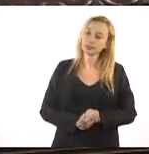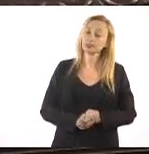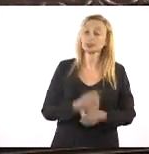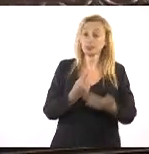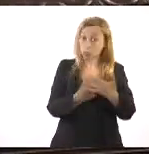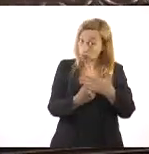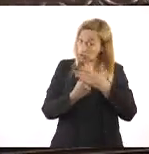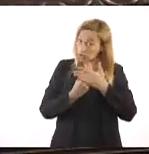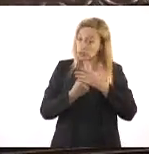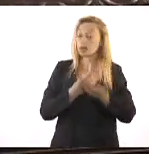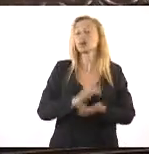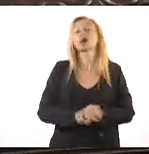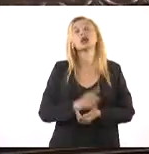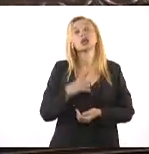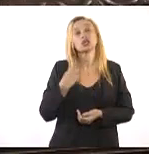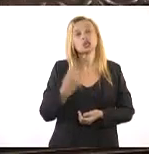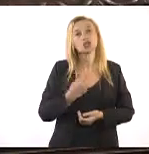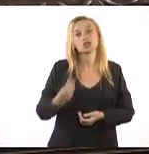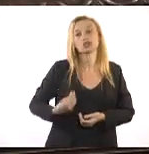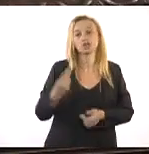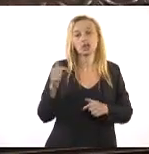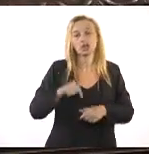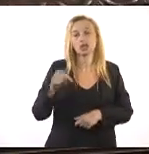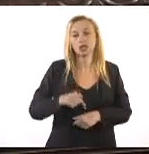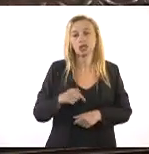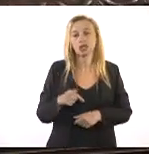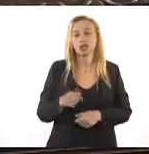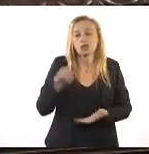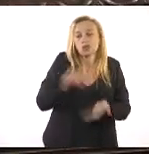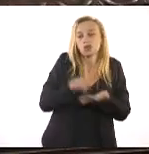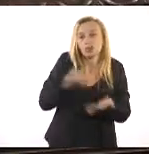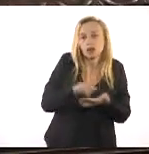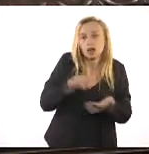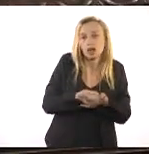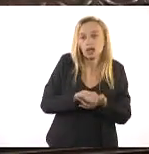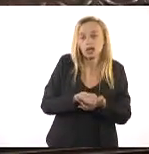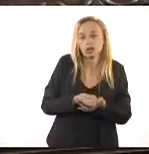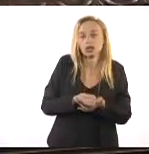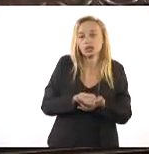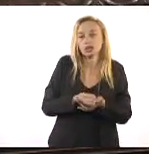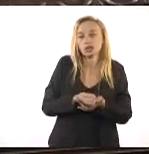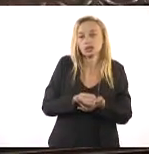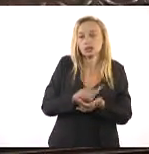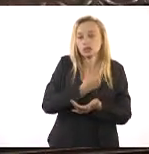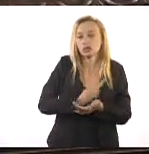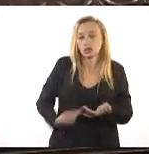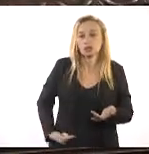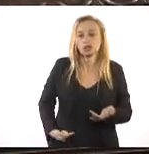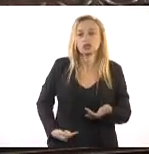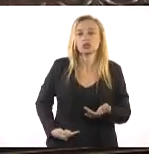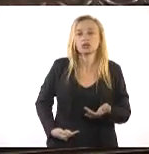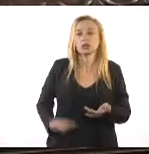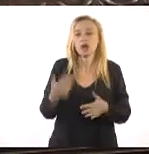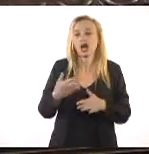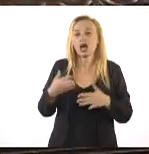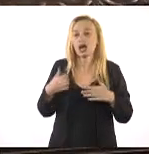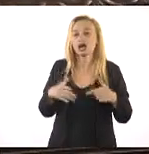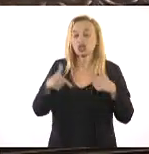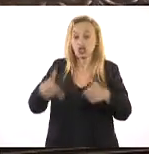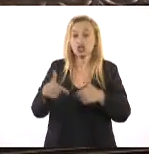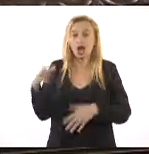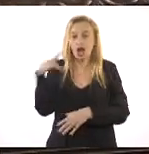prevenção, e que nós estamos aqui para cobrar das autoridades providências imediatas,